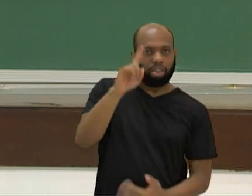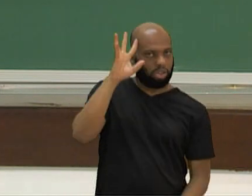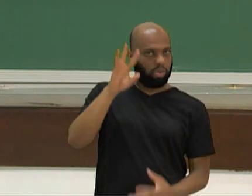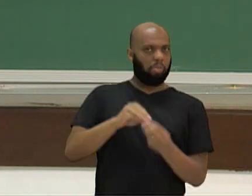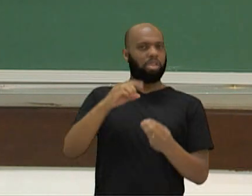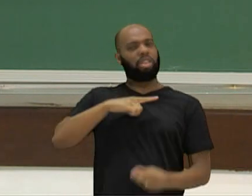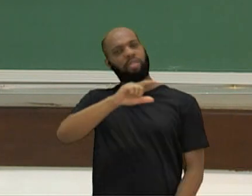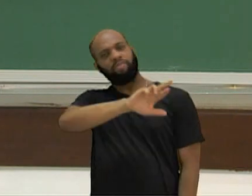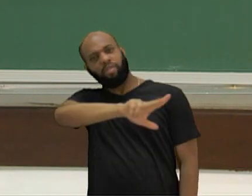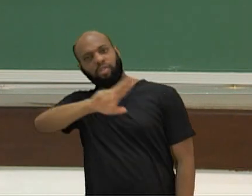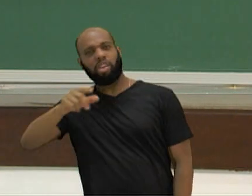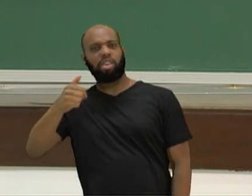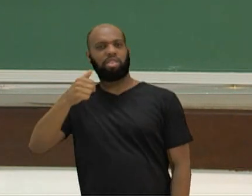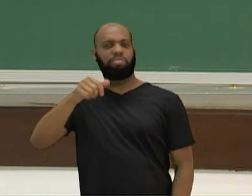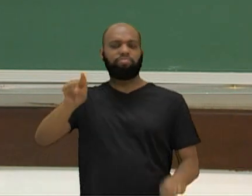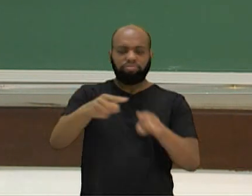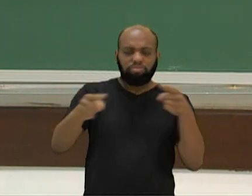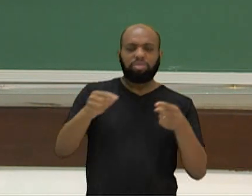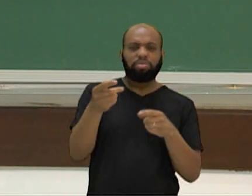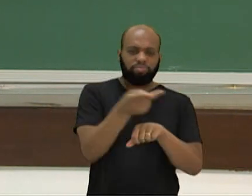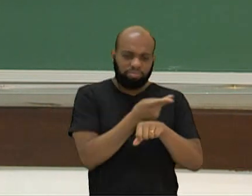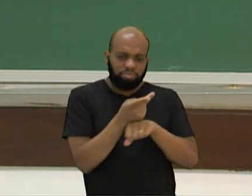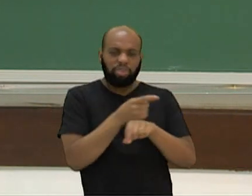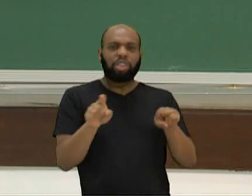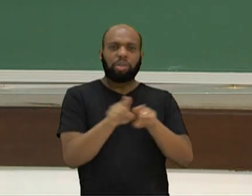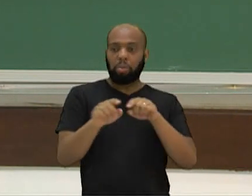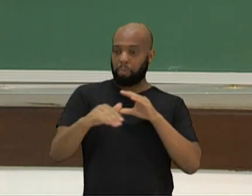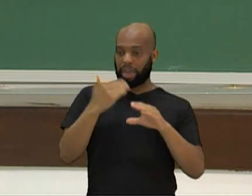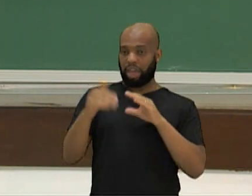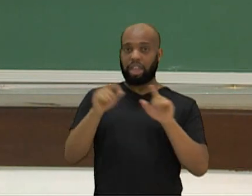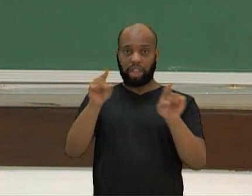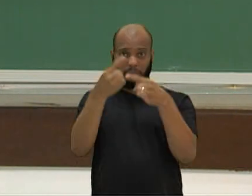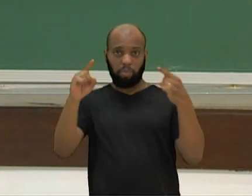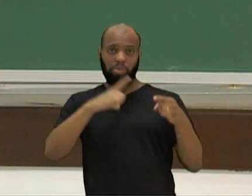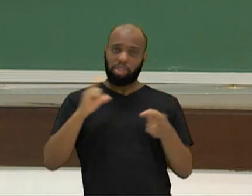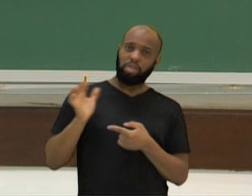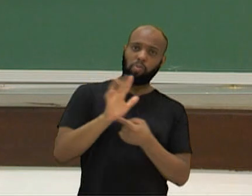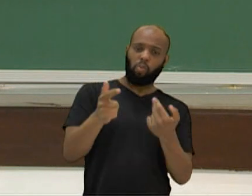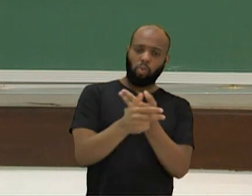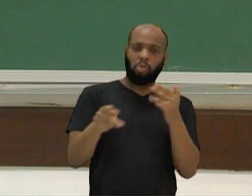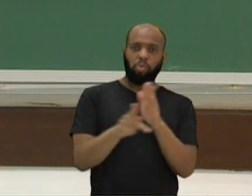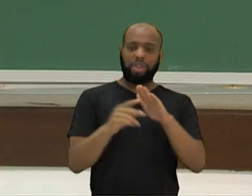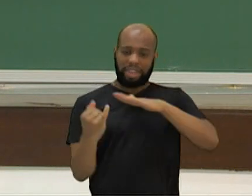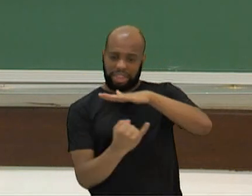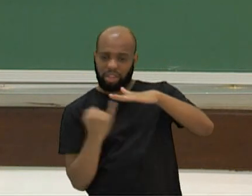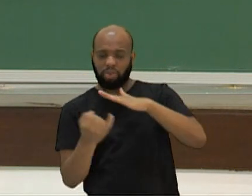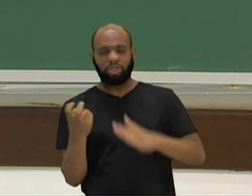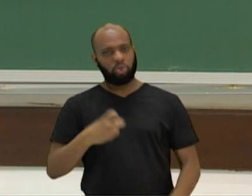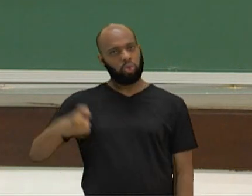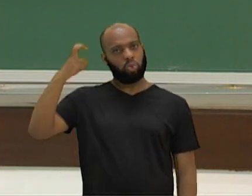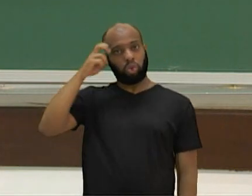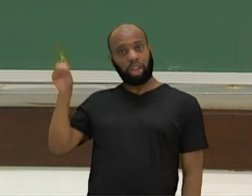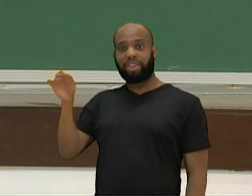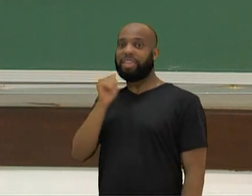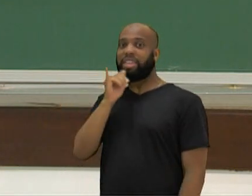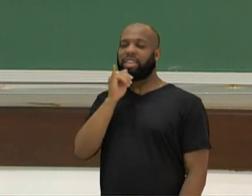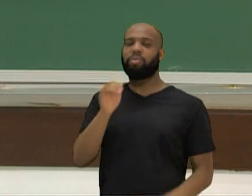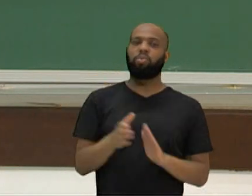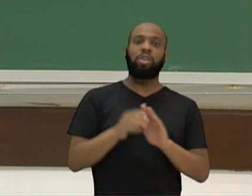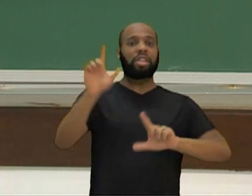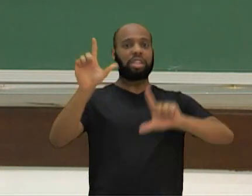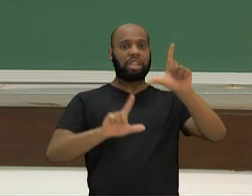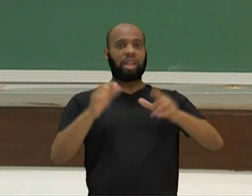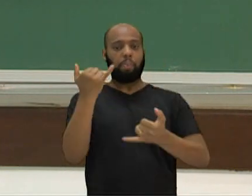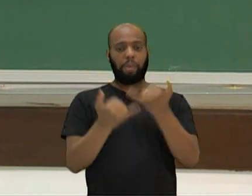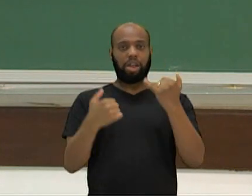entenderem. Tem várias músicas, procurem aí também, me mandem depois músicas que trazem essas coisas da indústria cultural. E esse é um exemplo, né? O quanto a TV está me